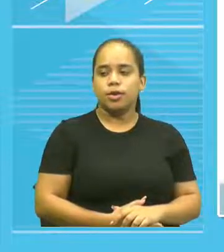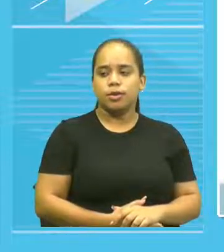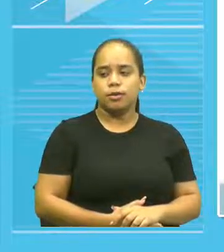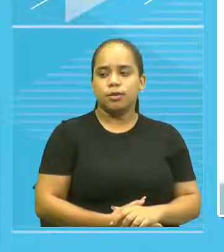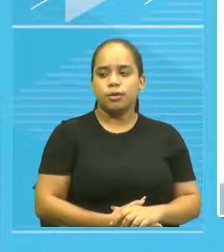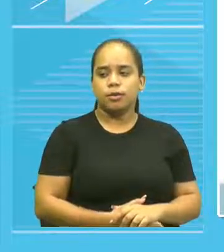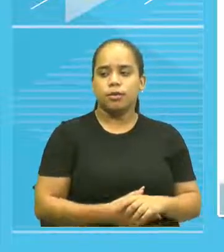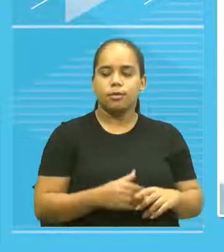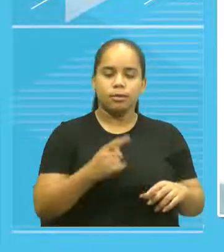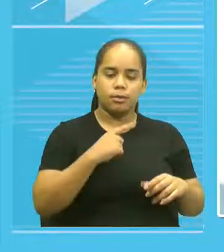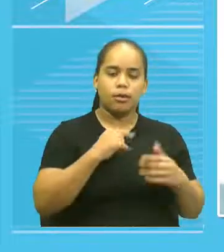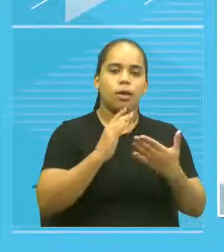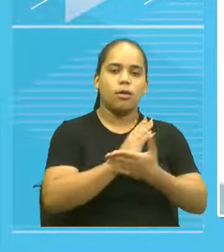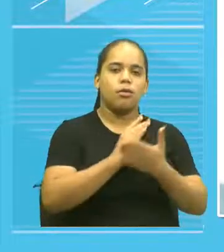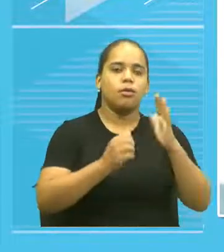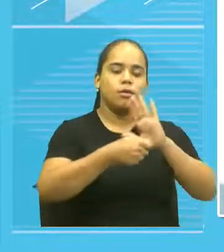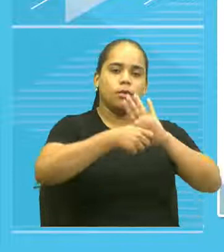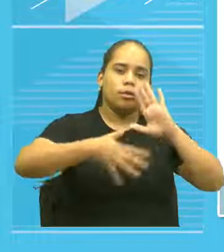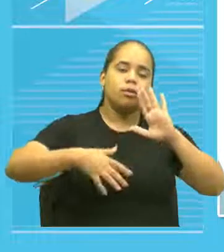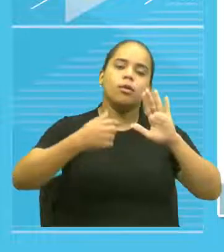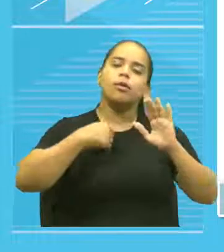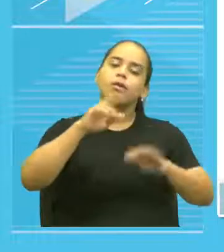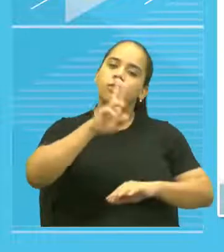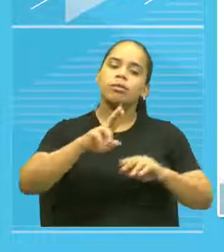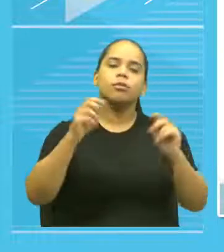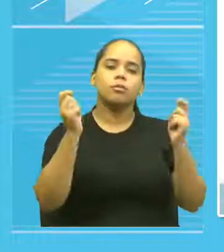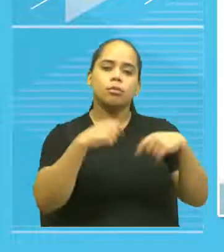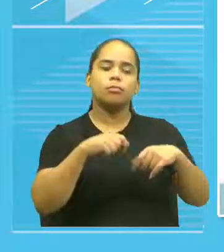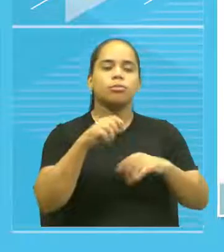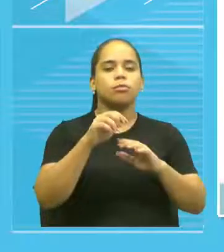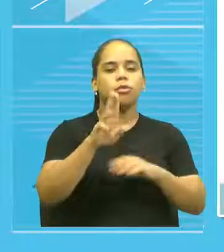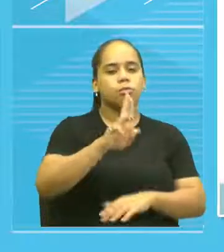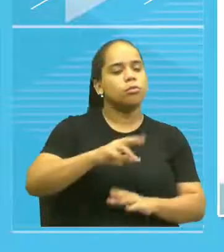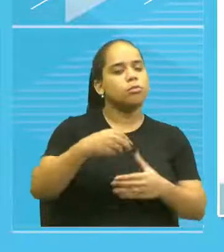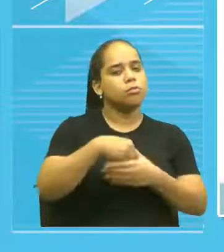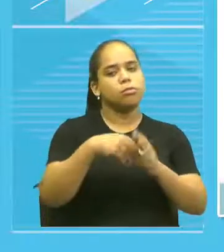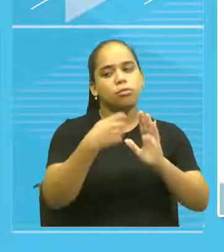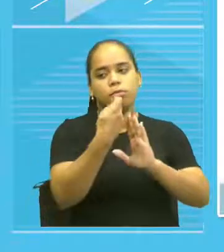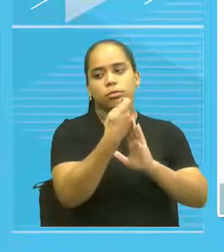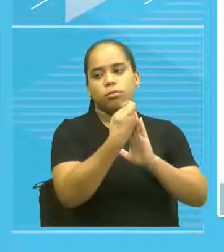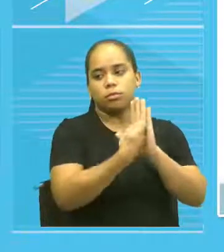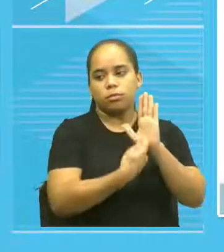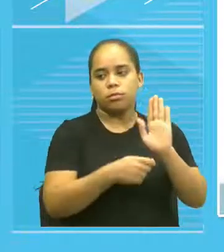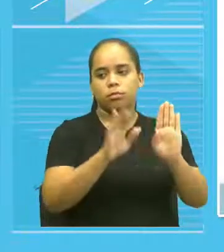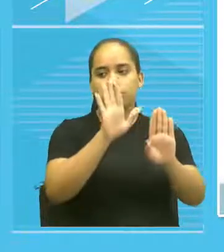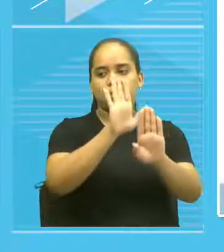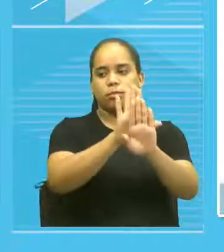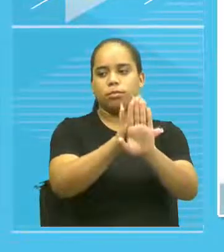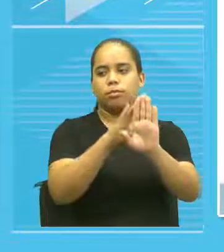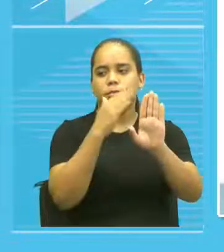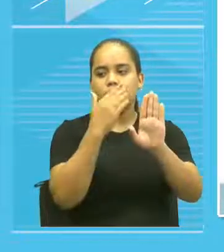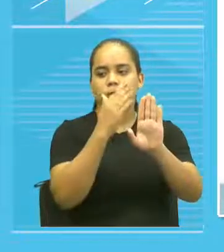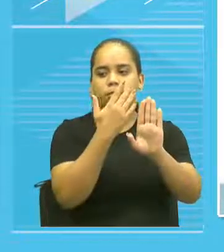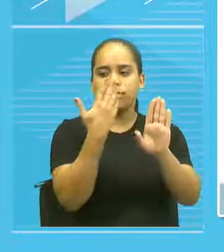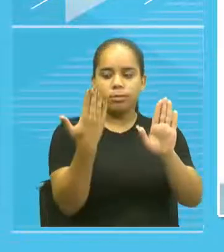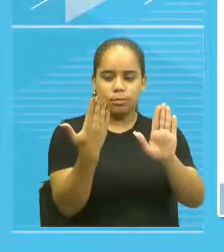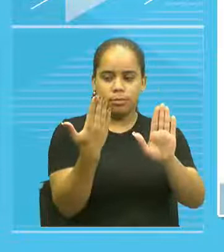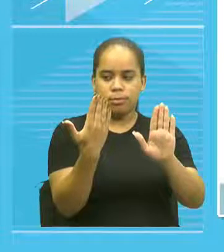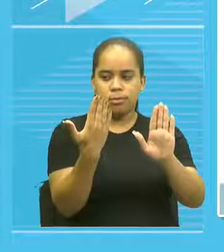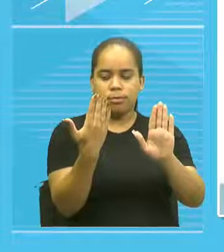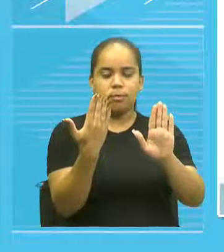faço mesmo bem figura de linguagem que eu você pode usar na redação outras não a antítese que